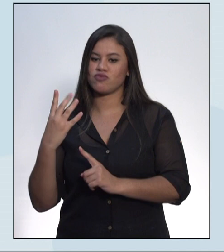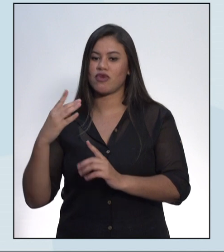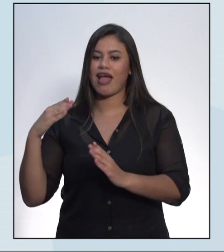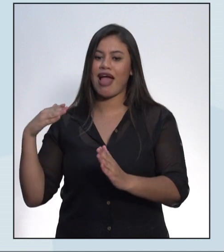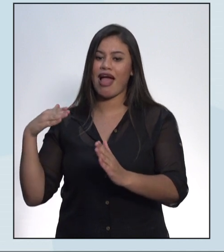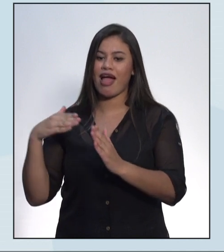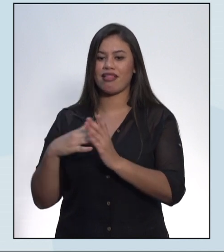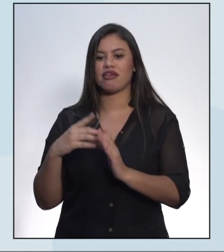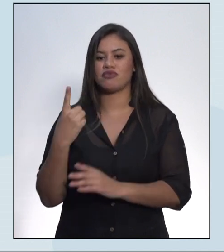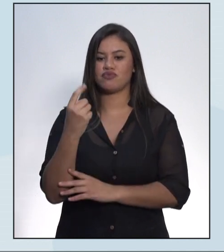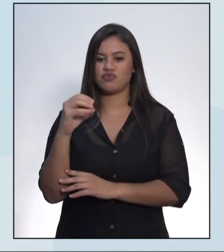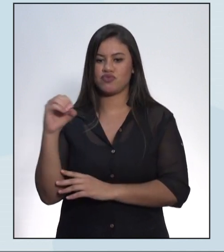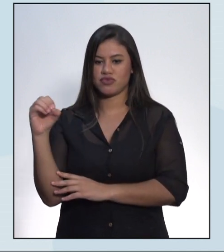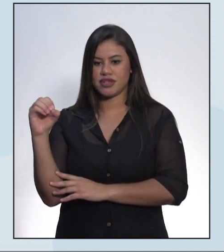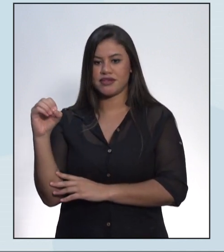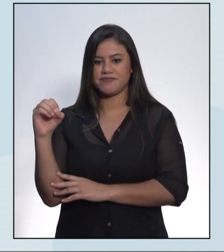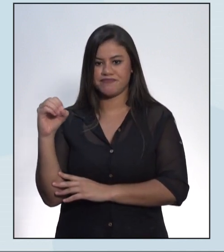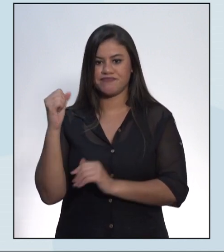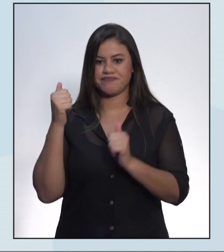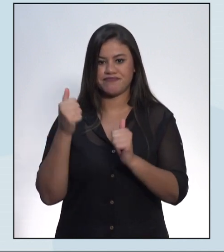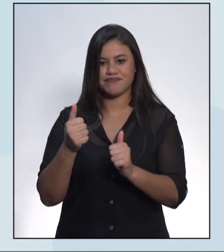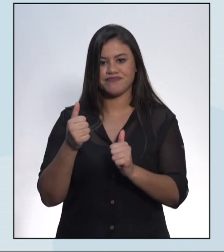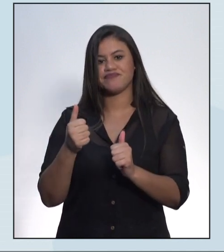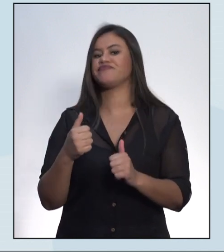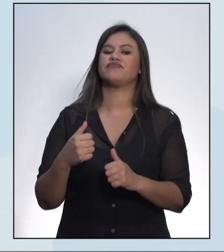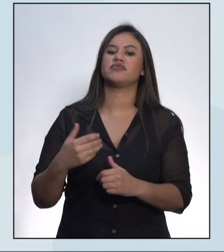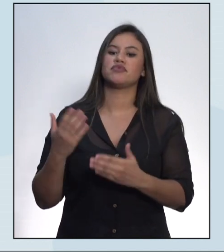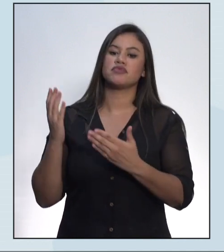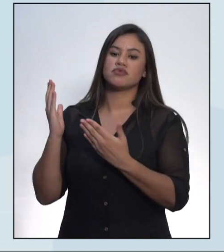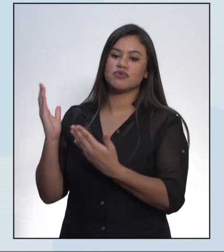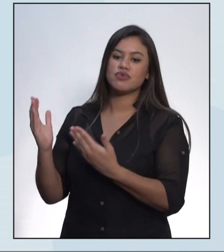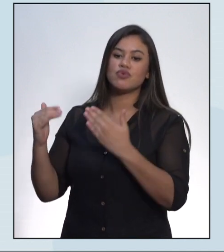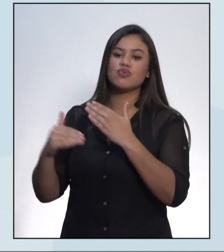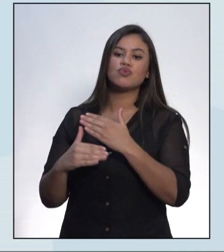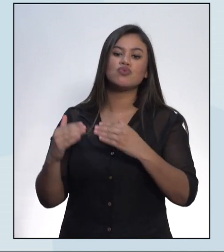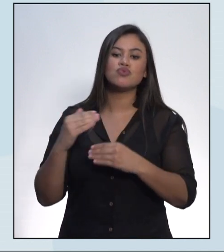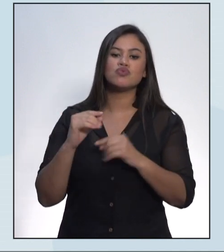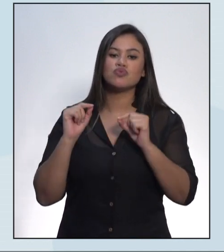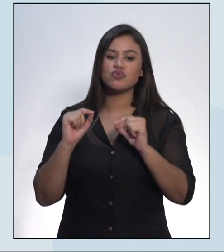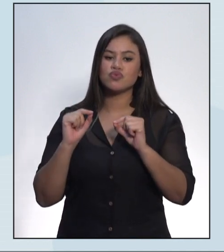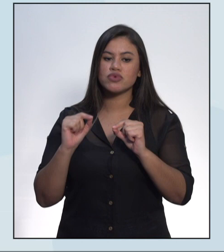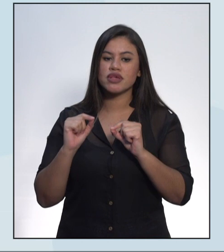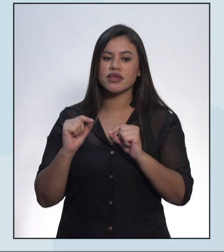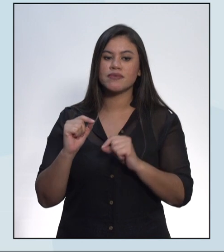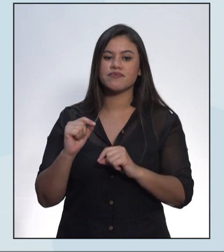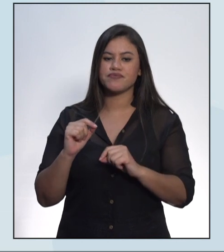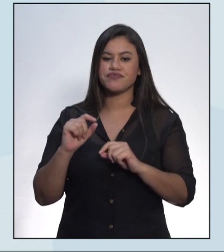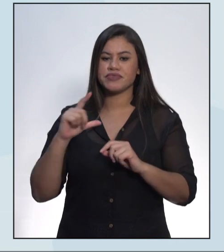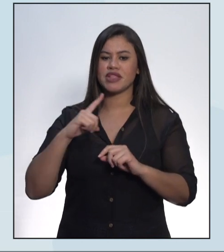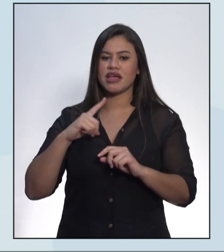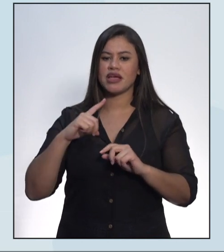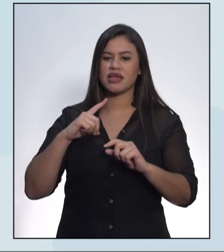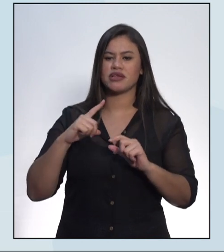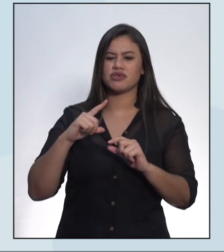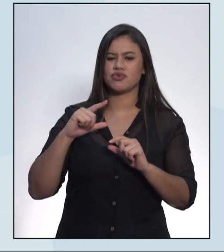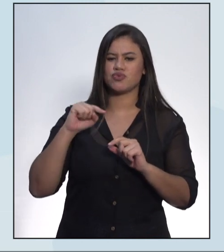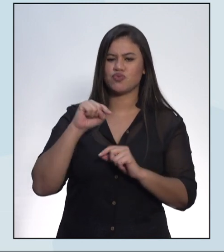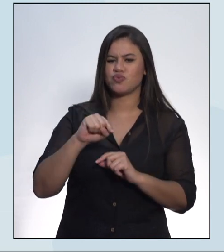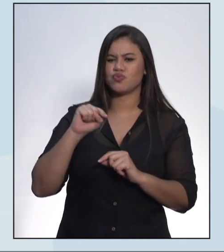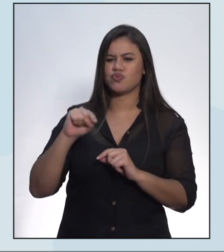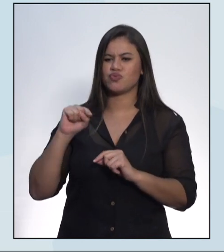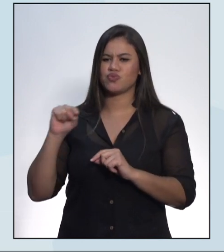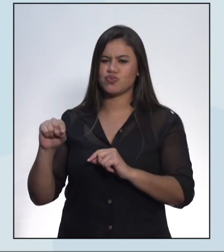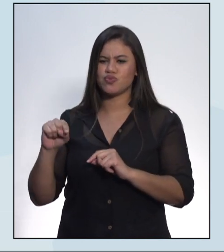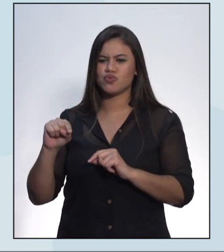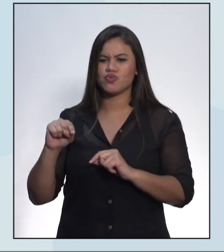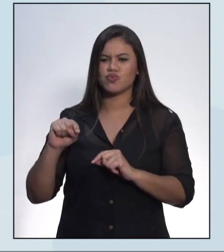100. Eu coloquei na tela para vocês uma simbologia. Tá vendo essa reticências? Simboliza mais ou menos os termos que